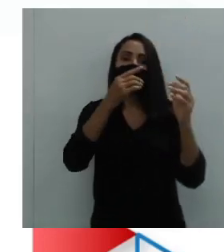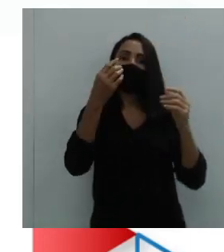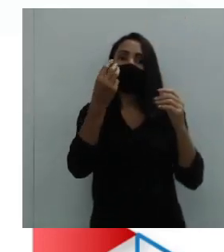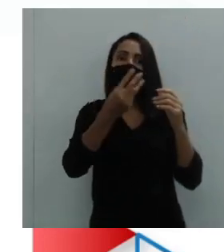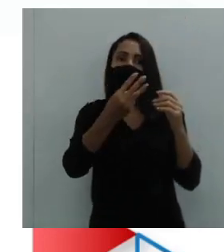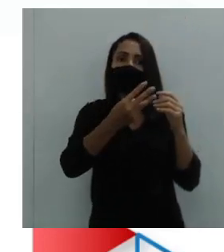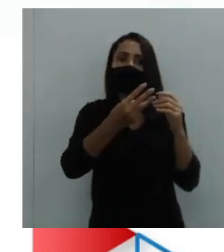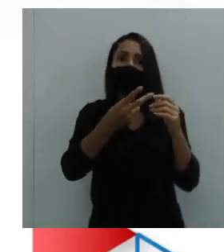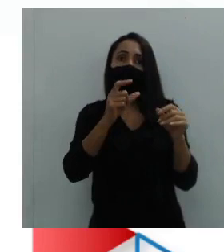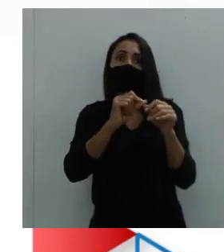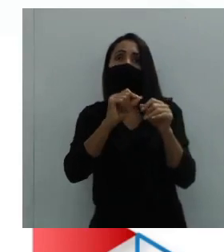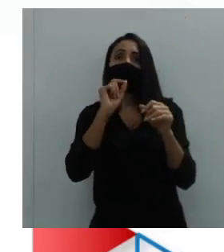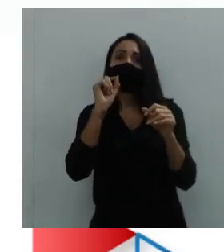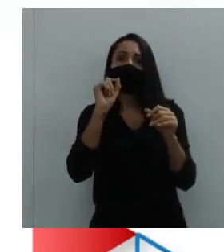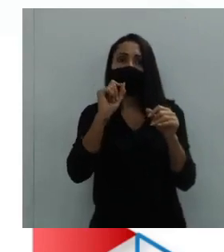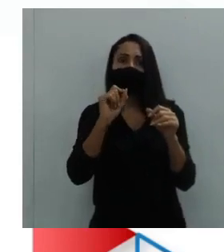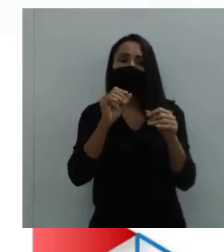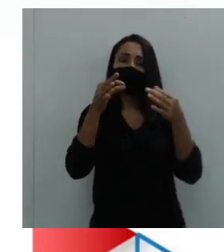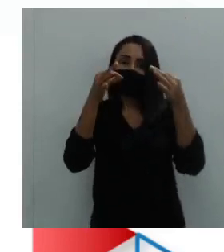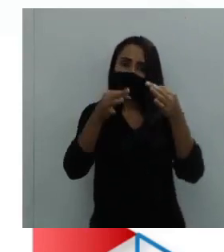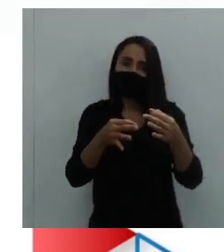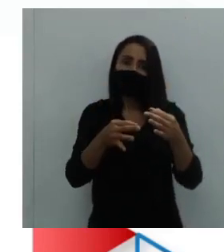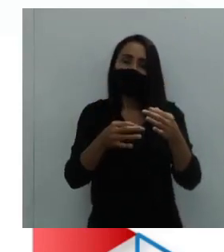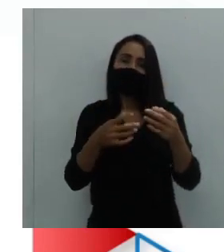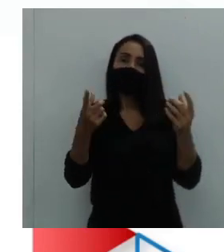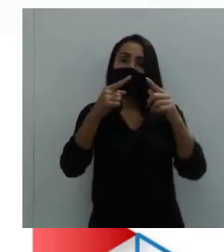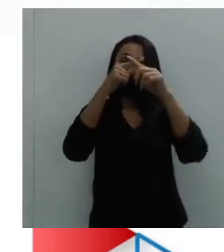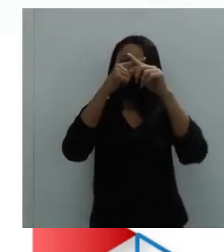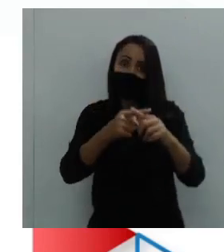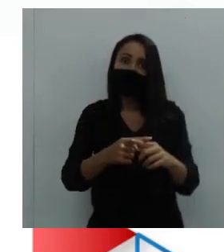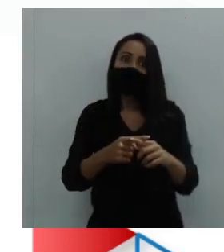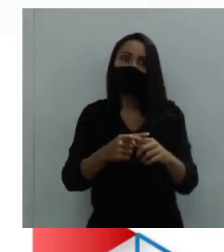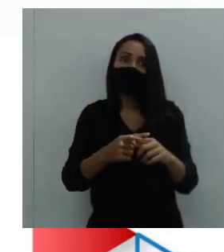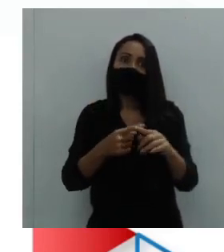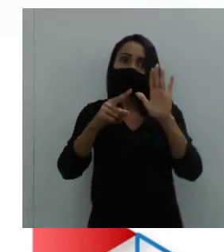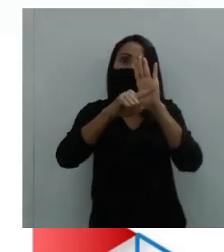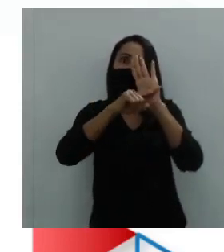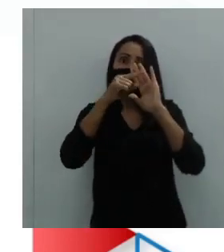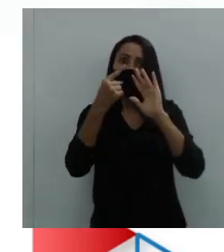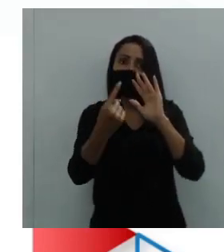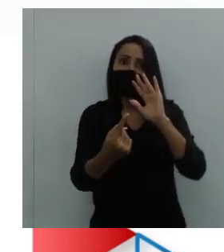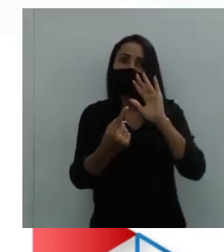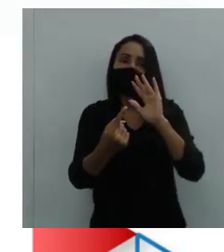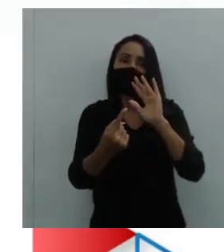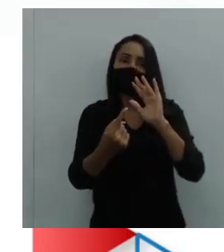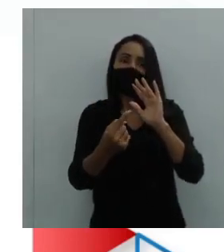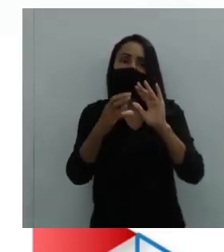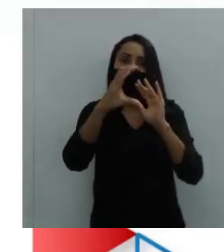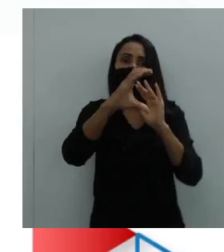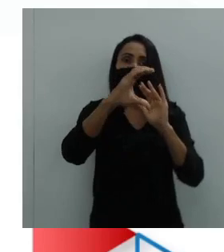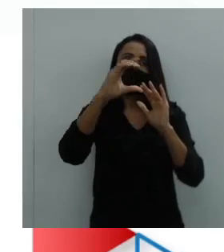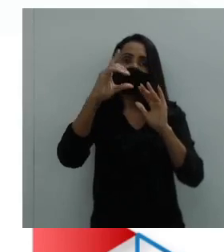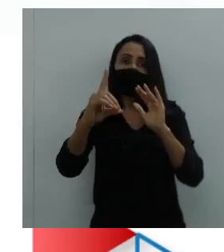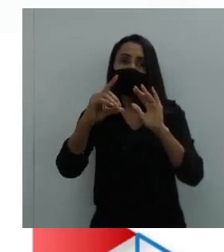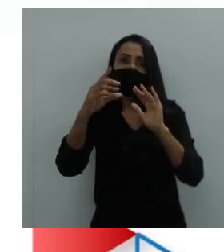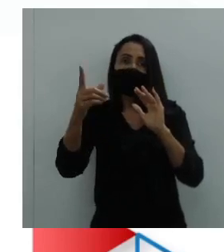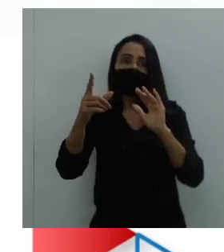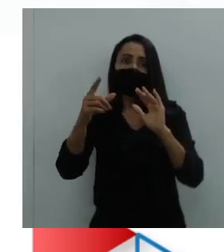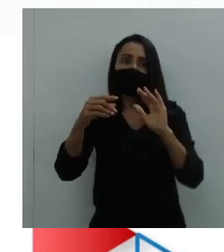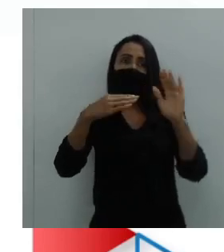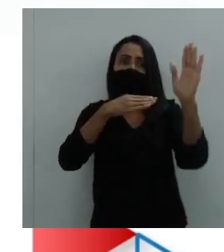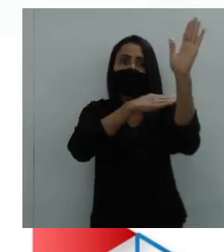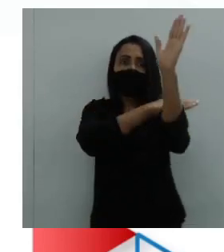tenho que fazer lá? Exatamente isso, multiplicar por menos 1 as coordenadas dos eixos